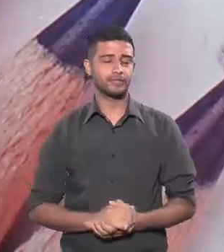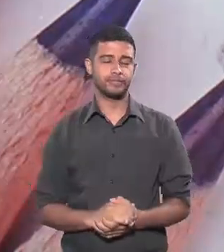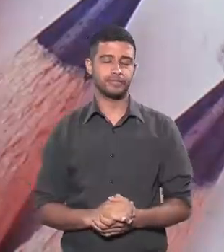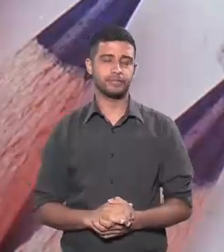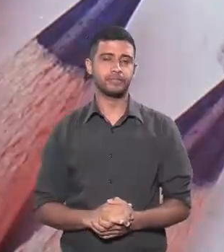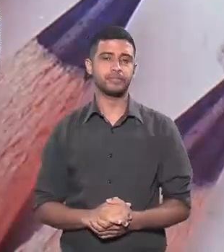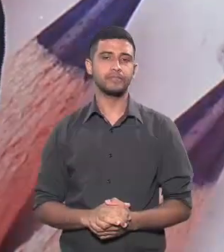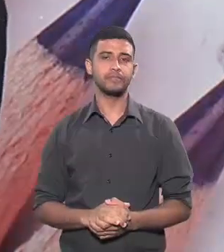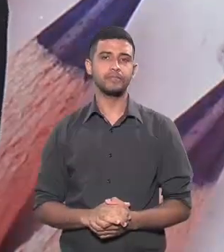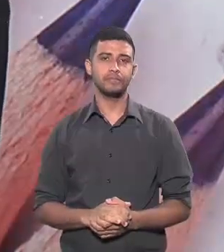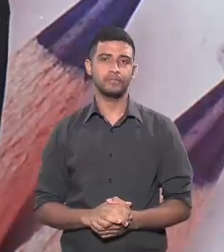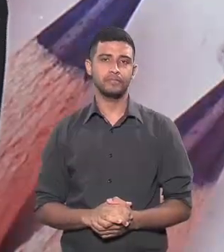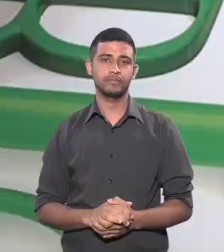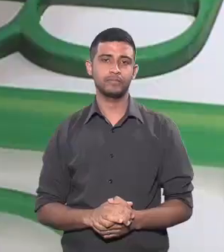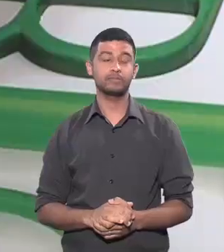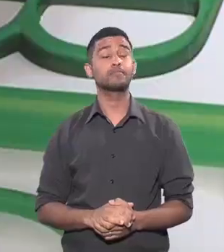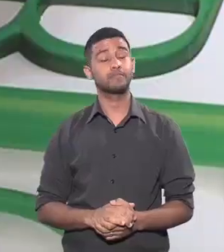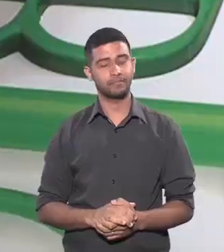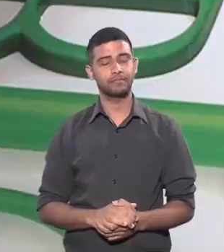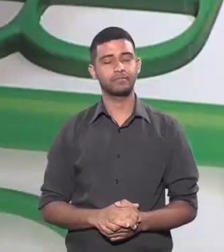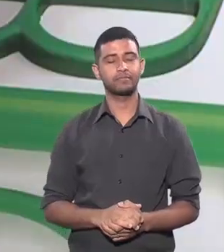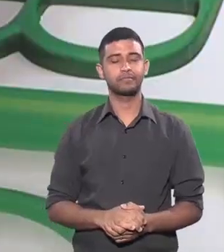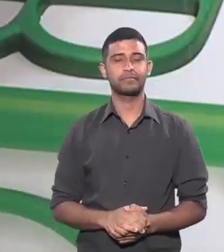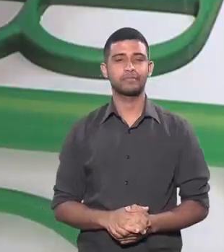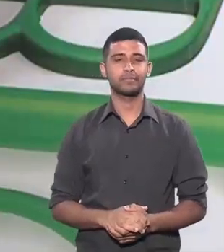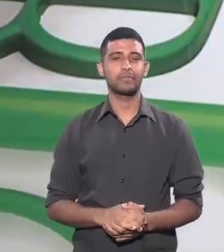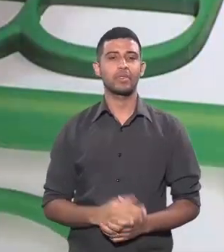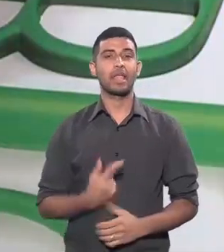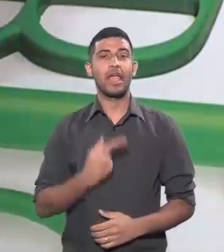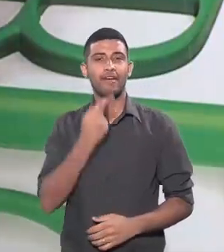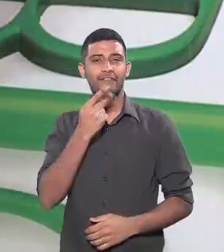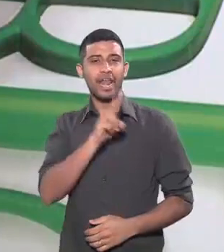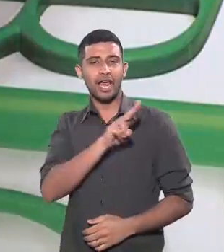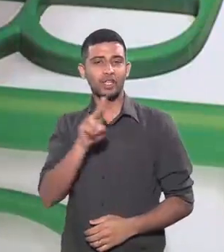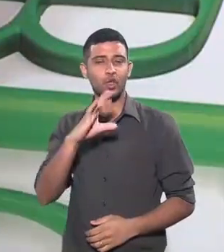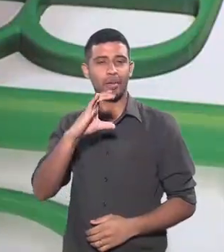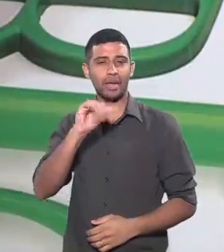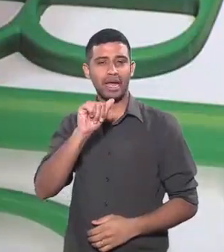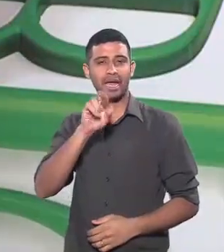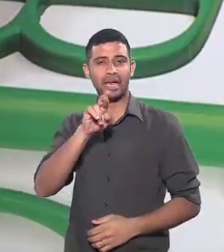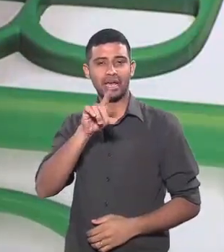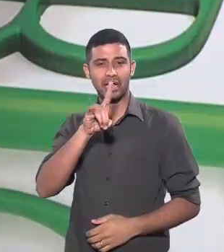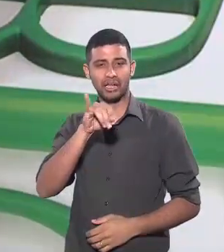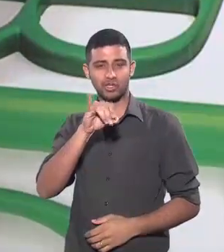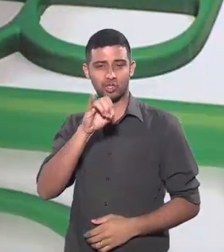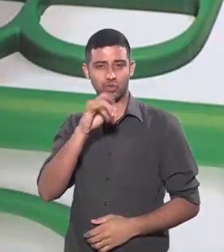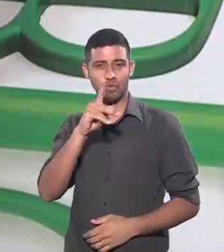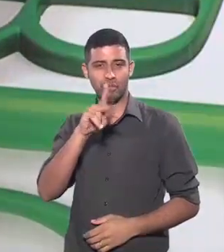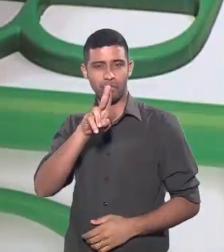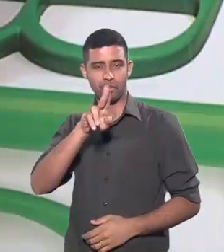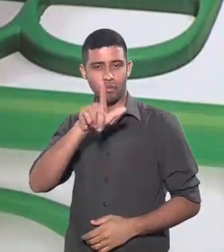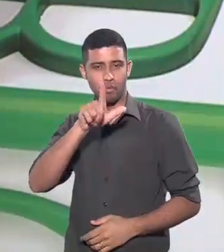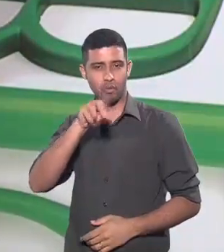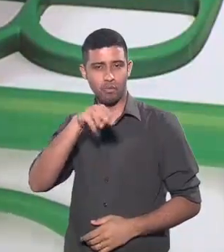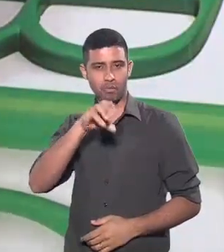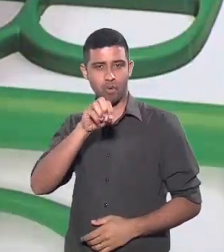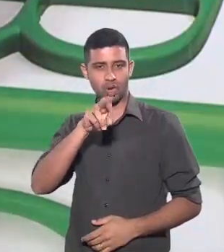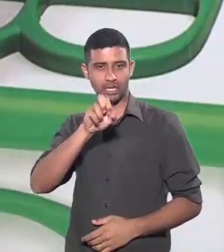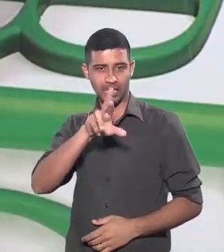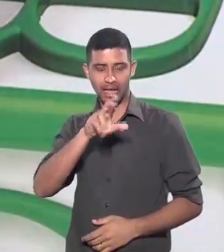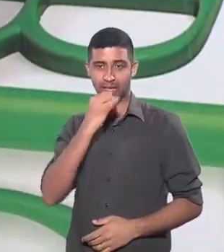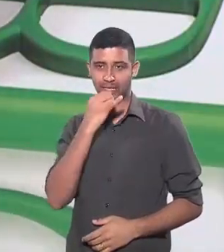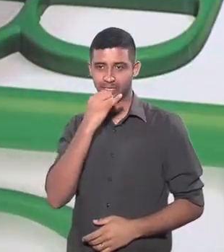faria numa situação dessa? Como a gente diz, o nome diz, é cardiopulmonar, reanimação cardiopulmonar. Então,